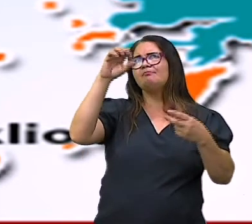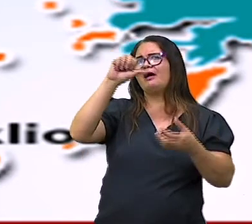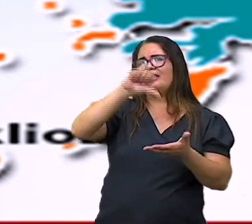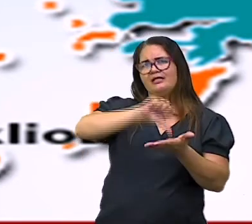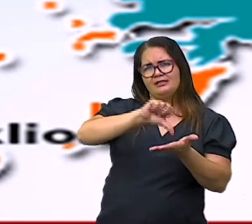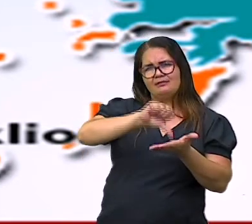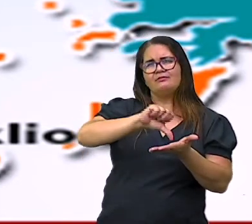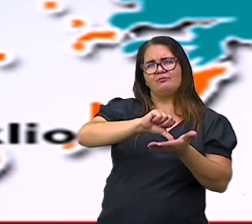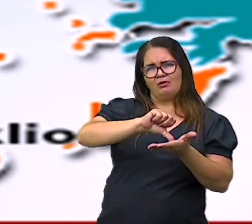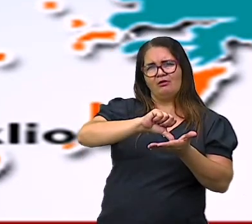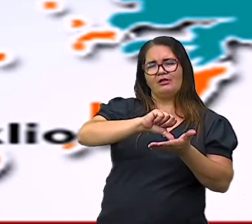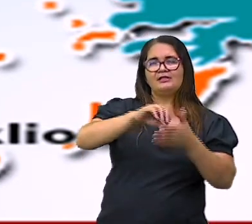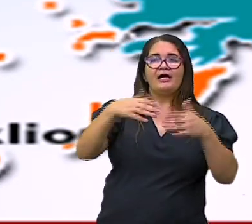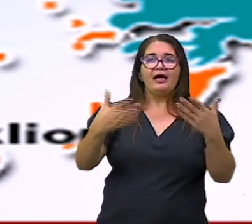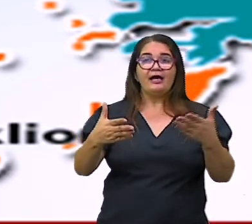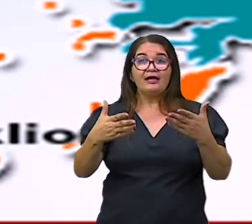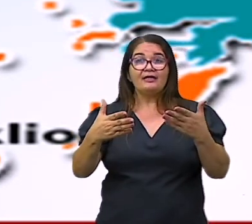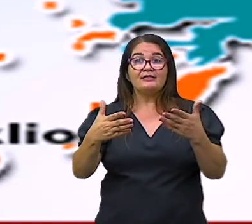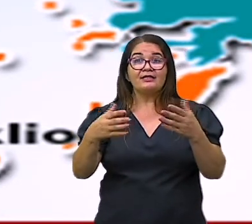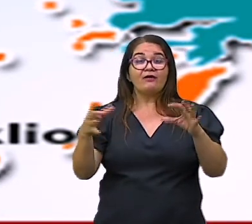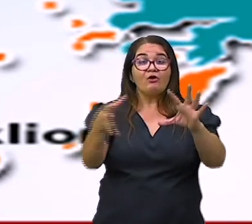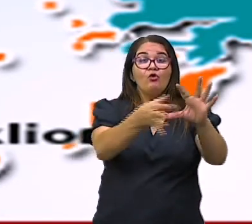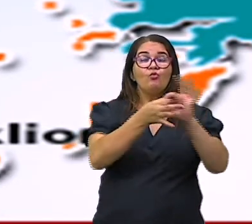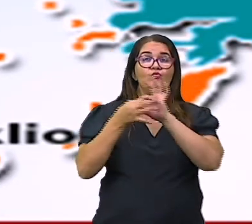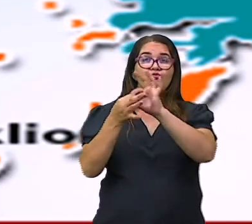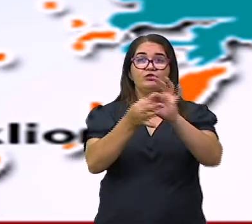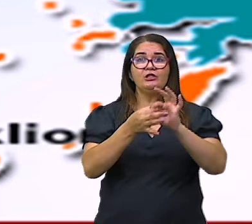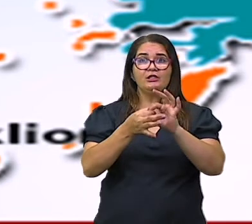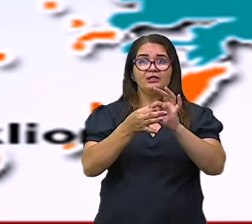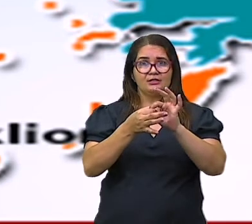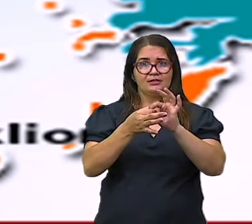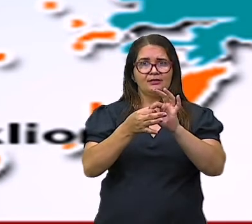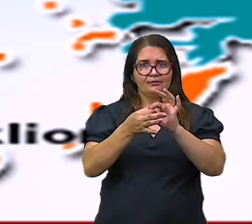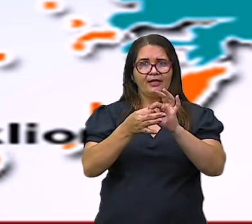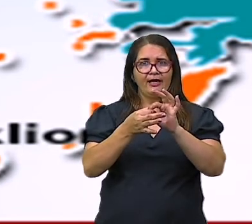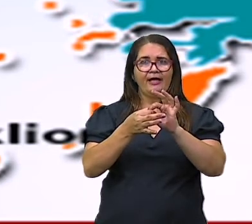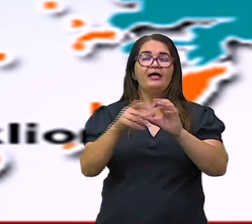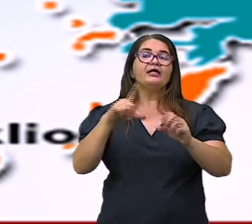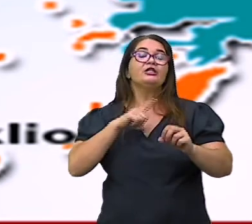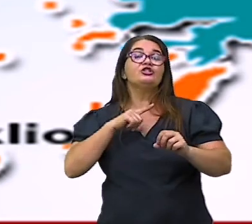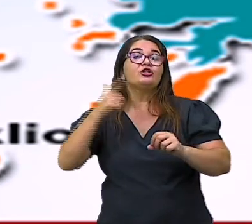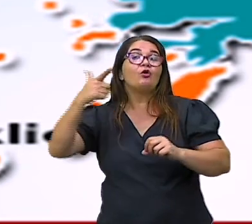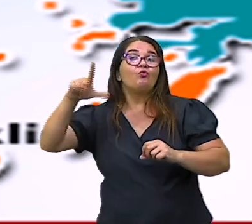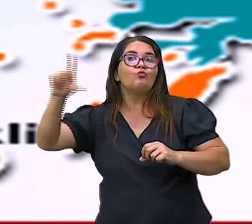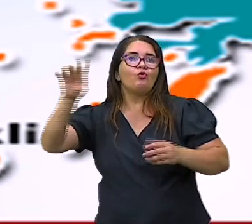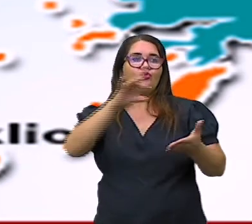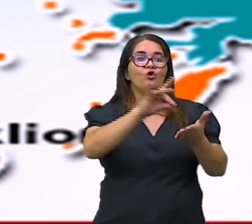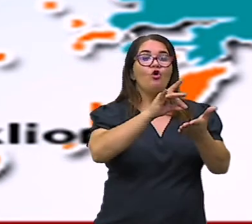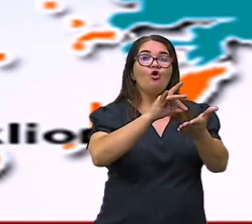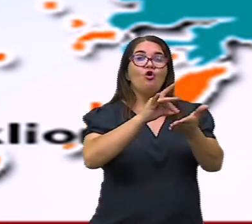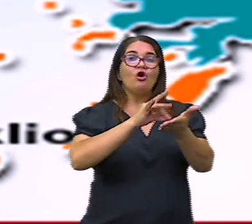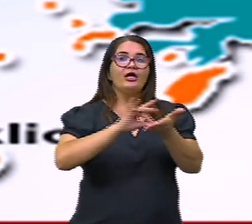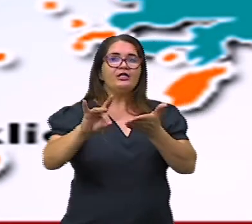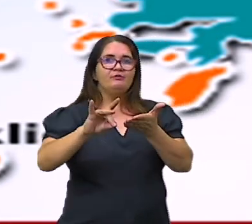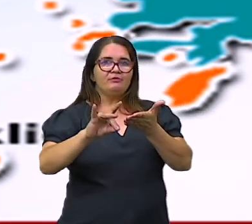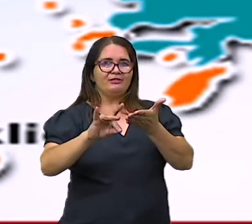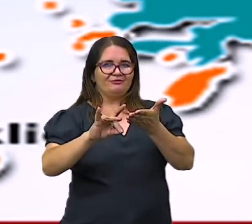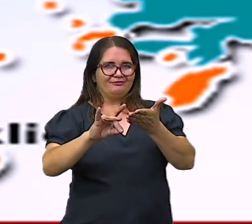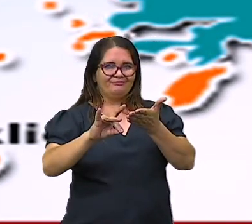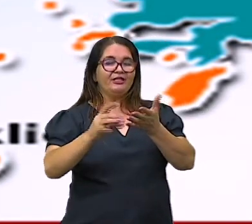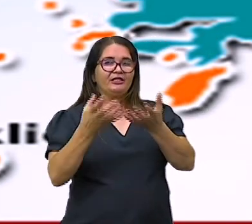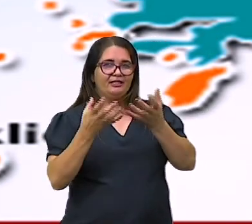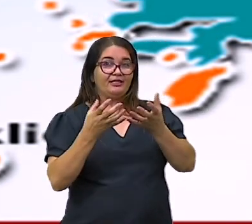vida política. O governo da cidade era feito por 2 reis e por um conselho, que é a gerúsia,